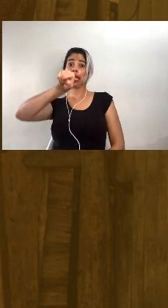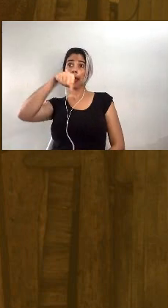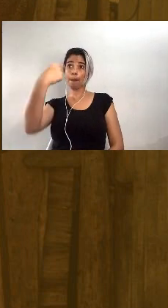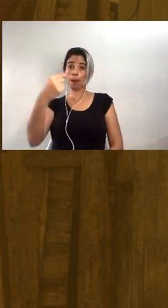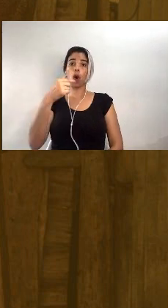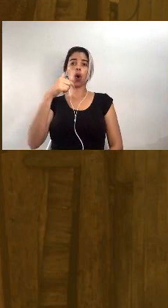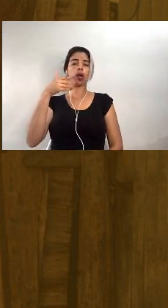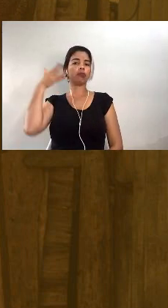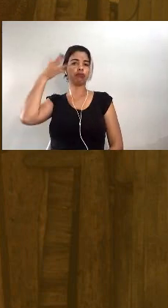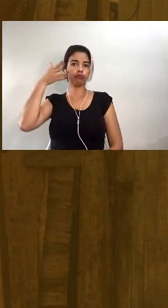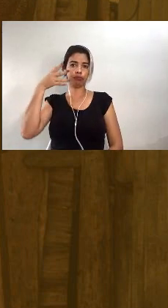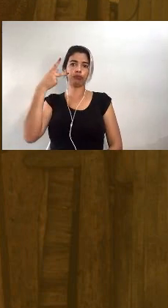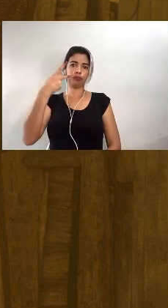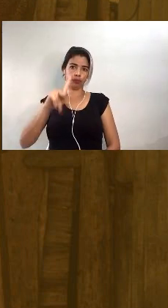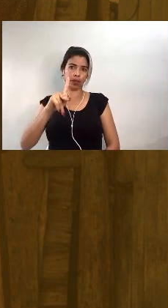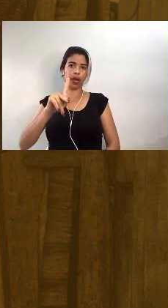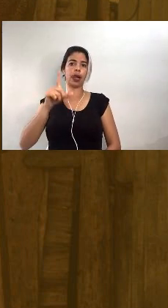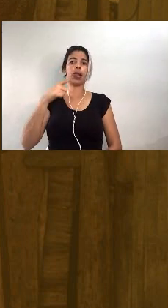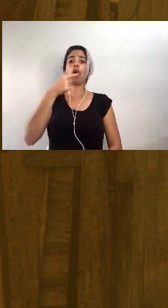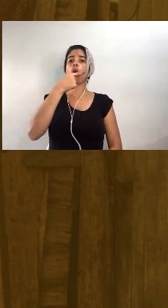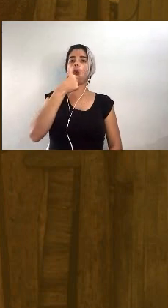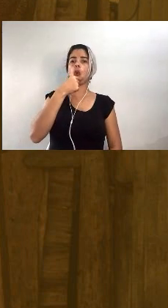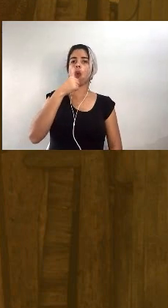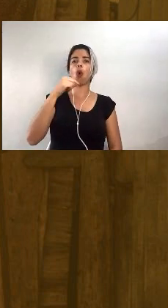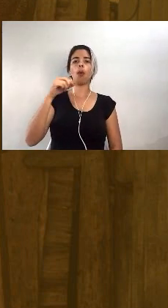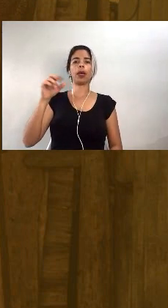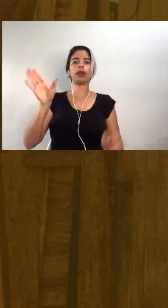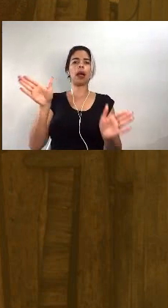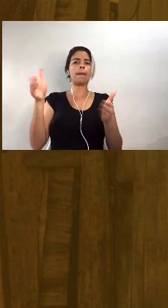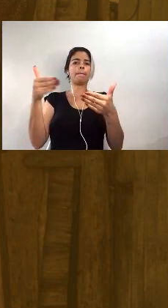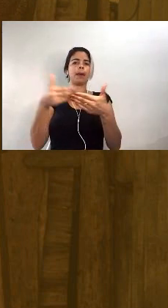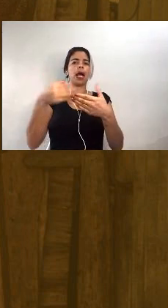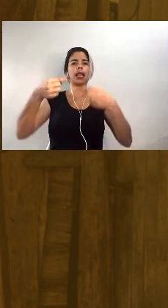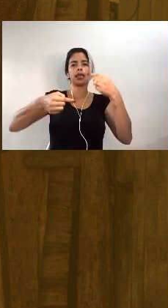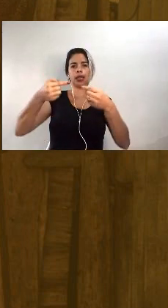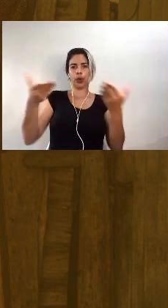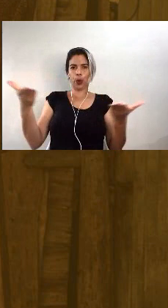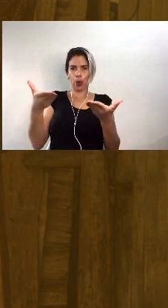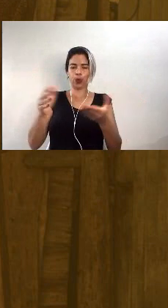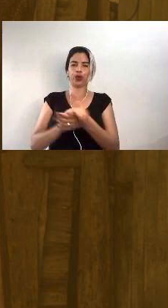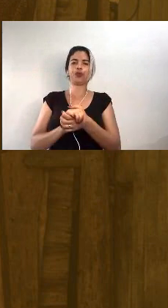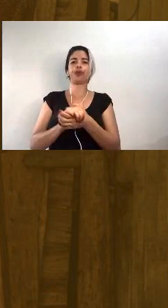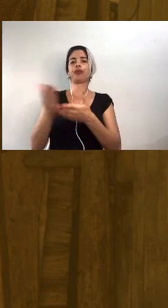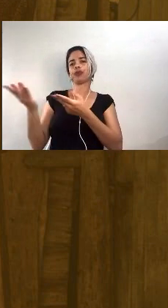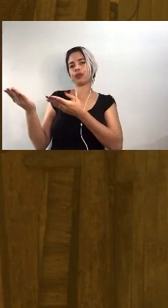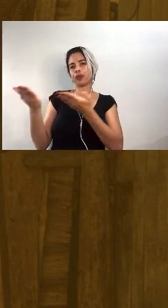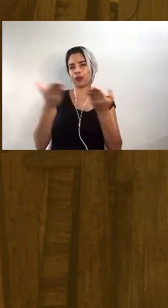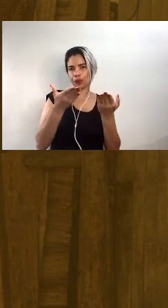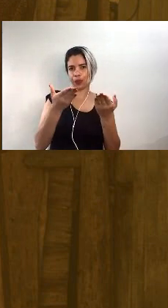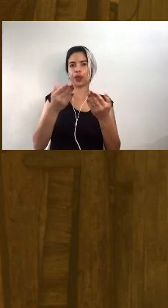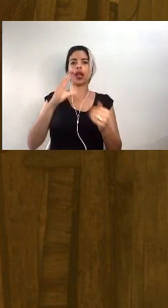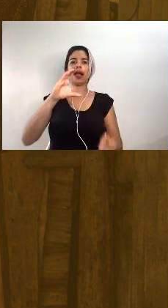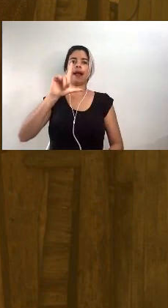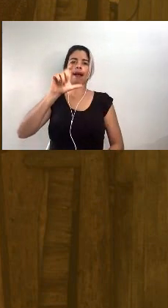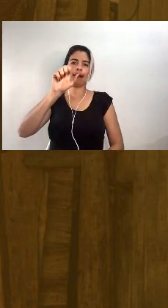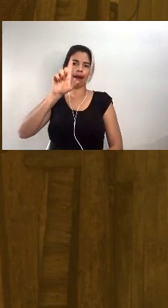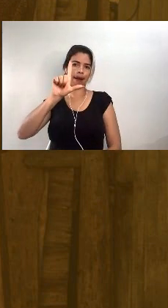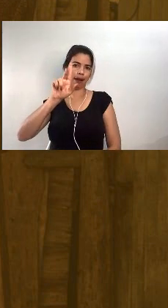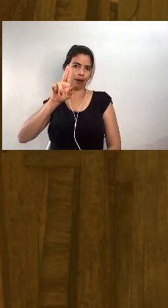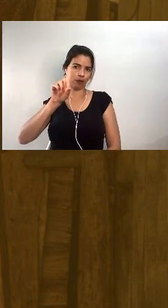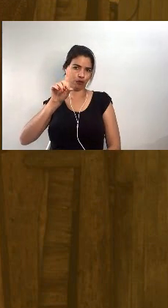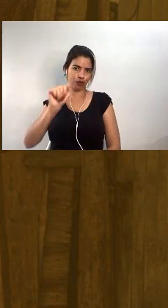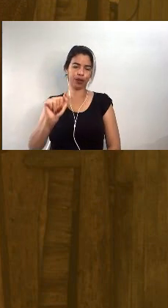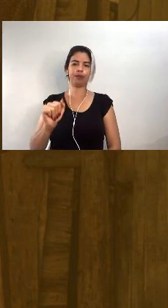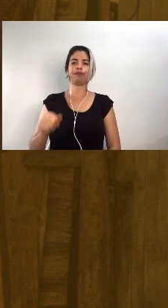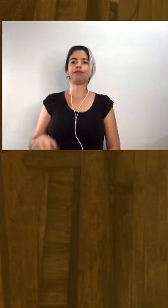o Benilson fechará o debate de hoje. Cláudia, por favor. Joia, Eliane, muito obrigada.